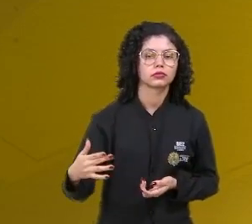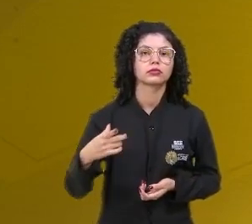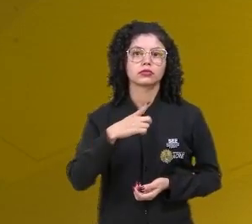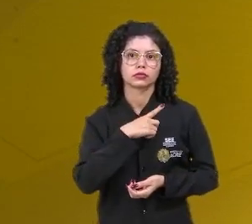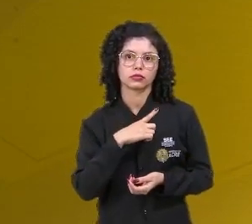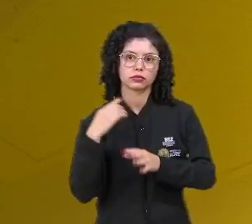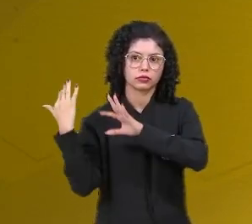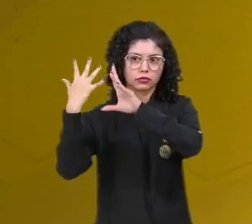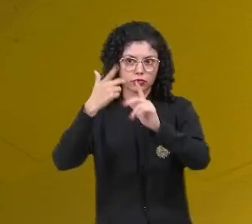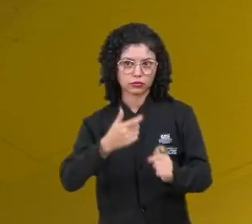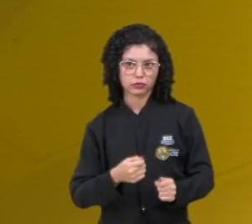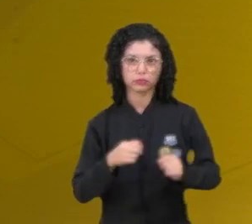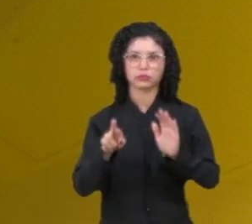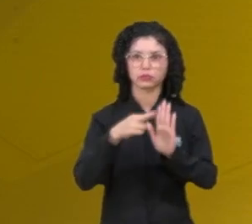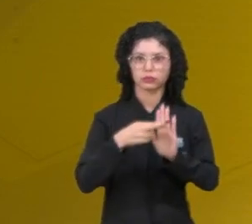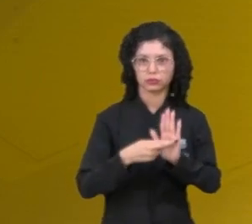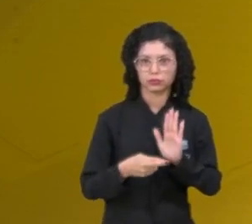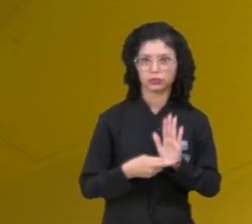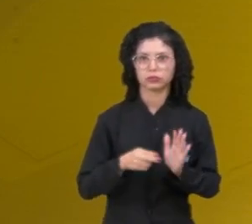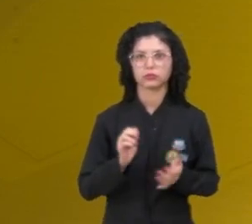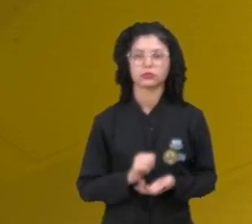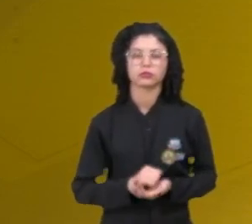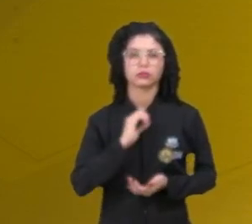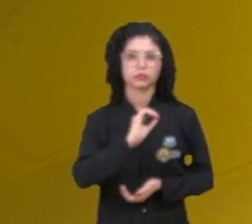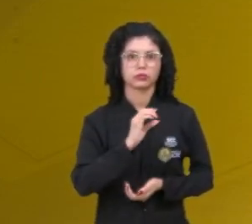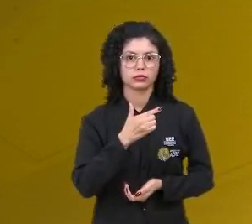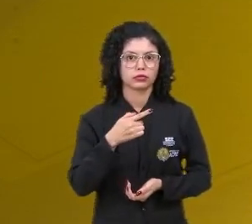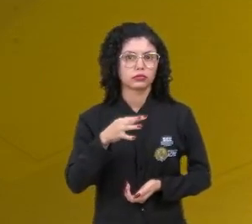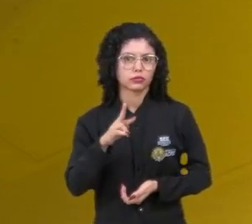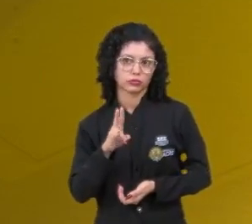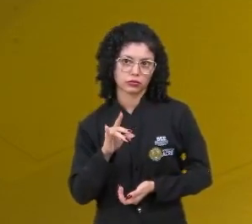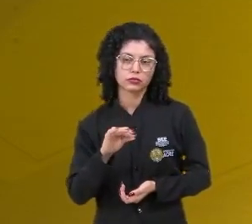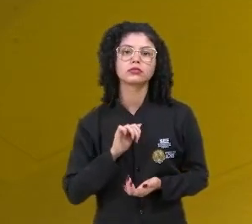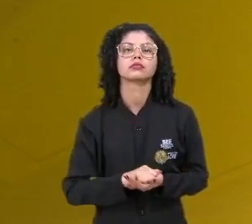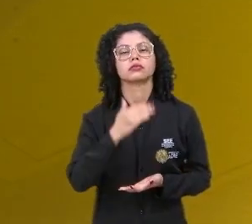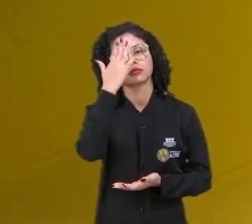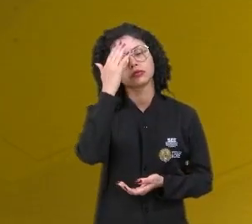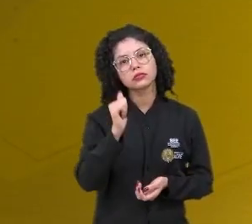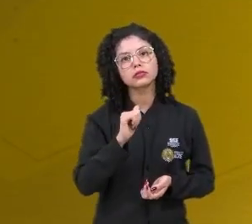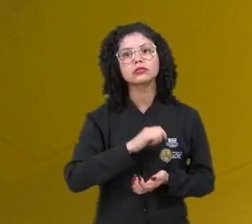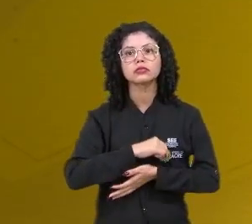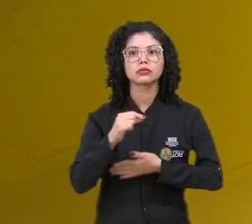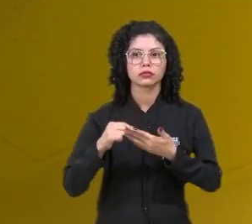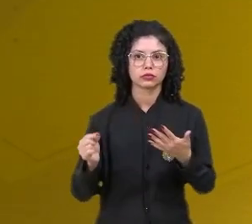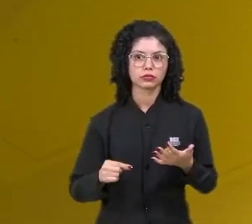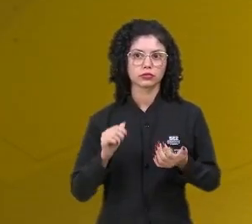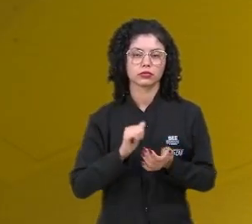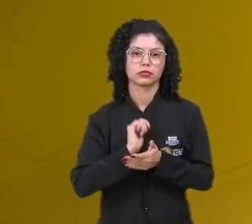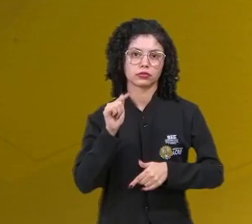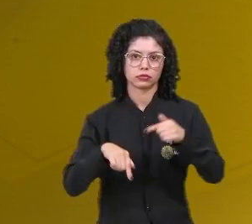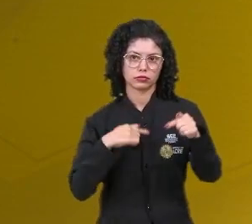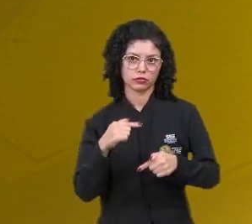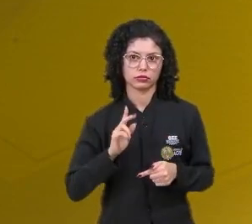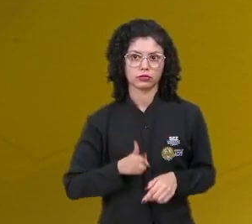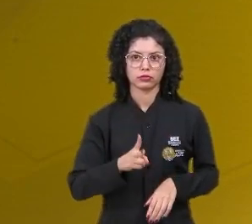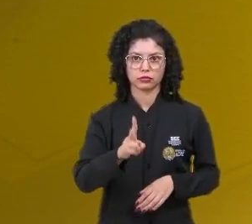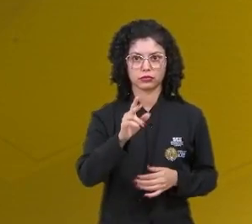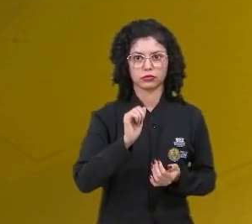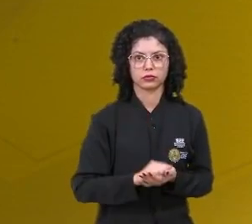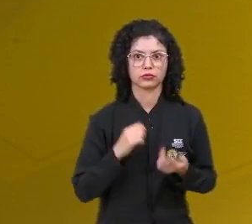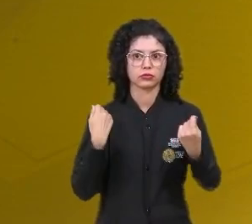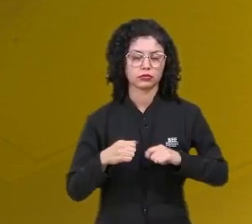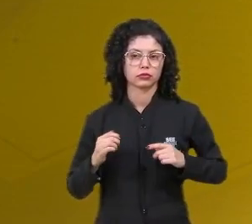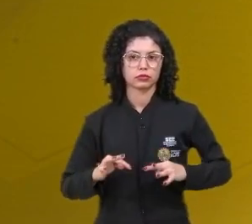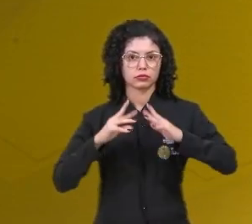lá relembrar da regra do octeto, sabemos que para o elemento químico se manter estável, ele precisa ter